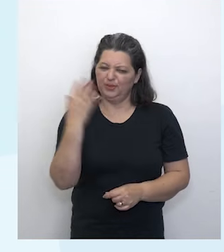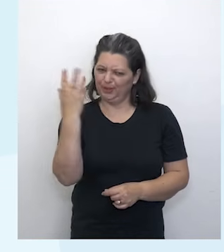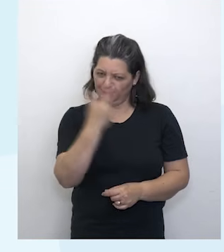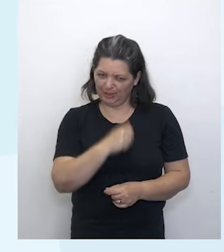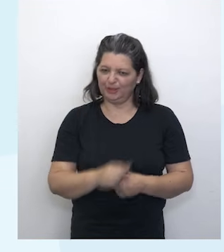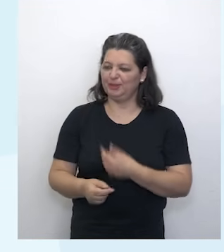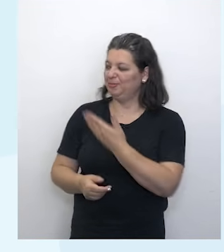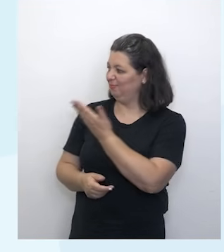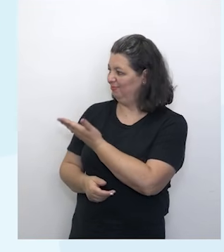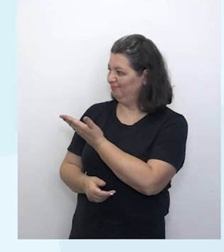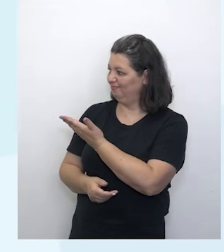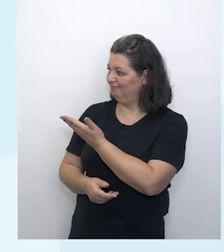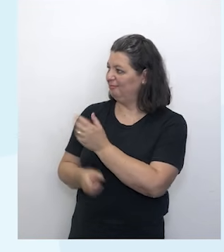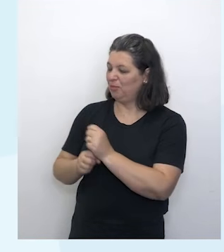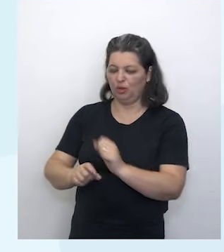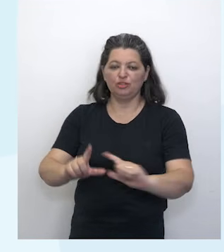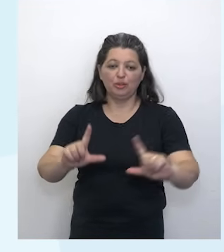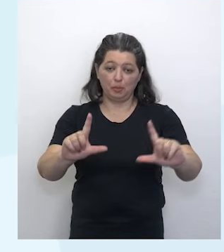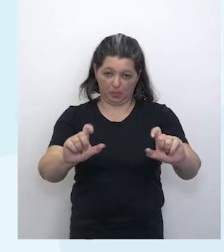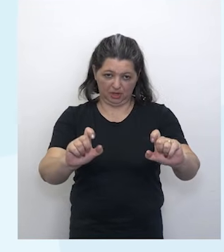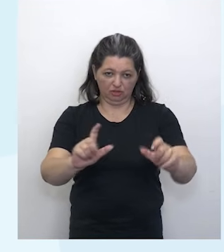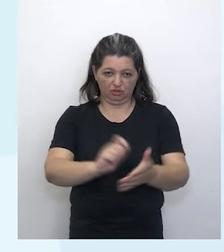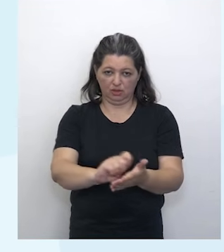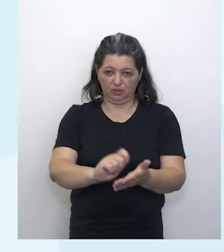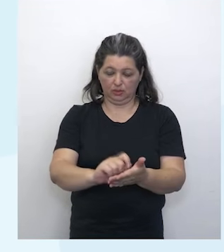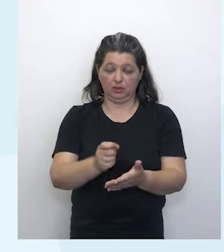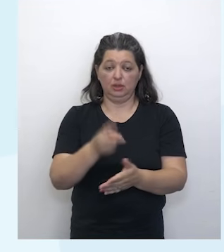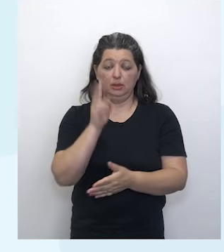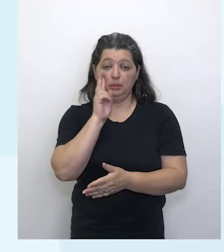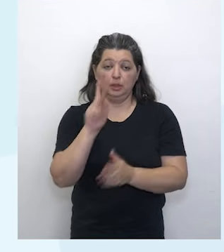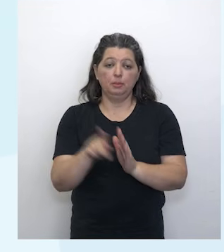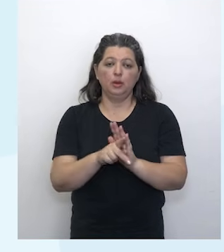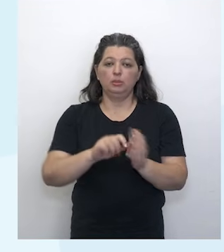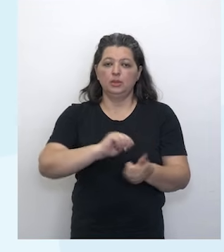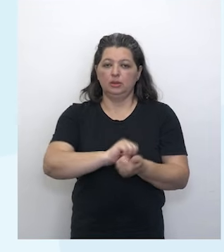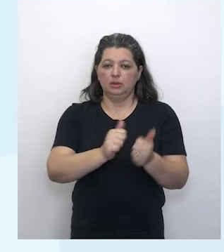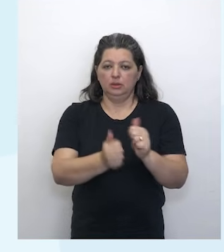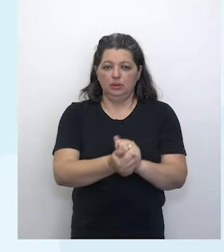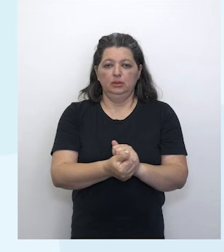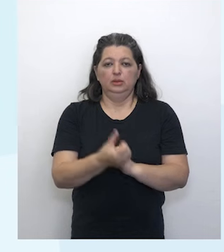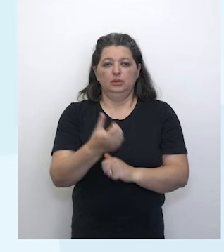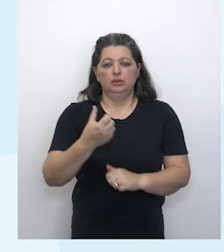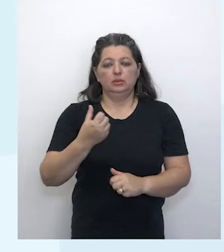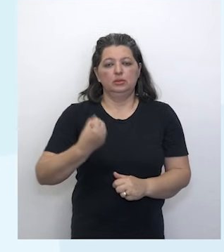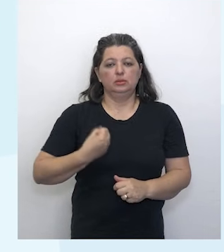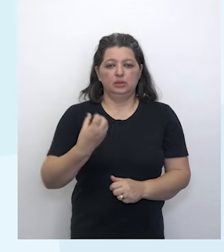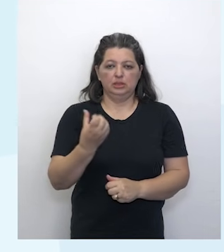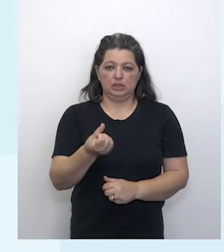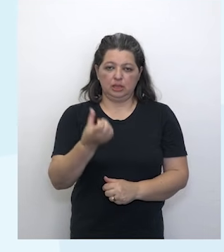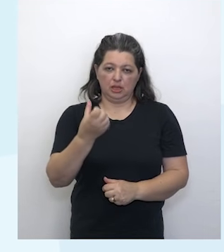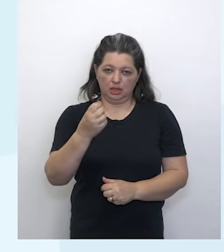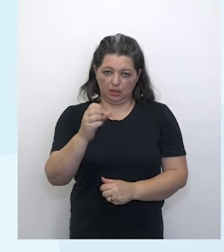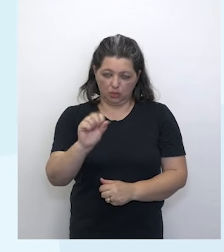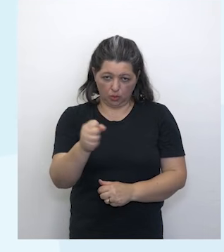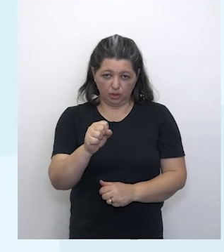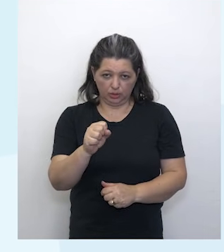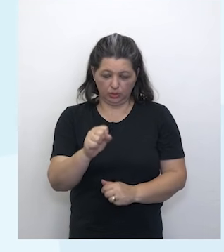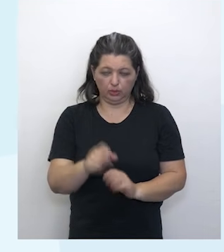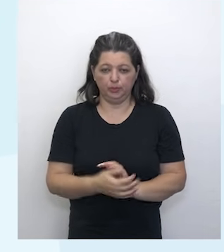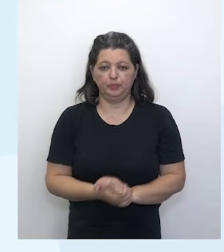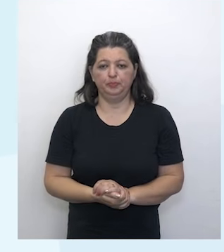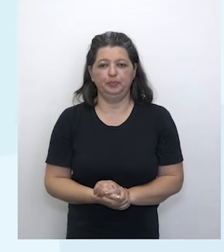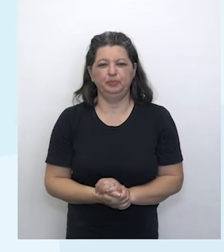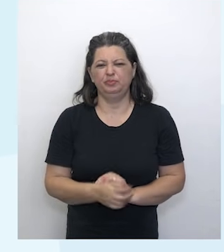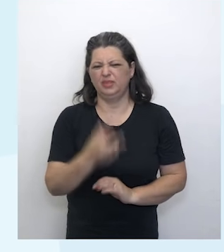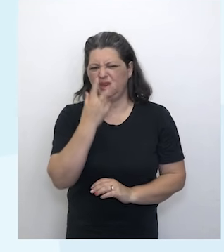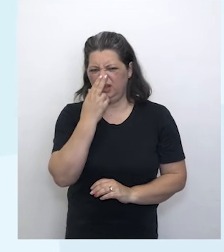Quem quiser tirar um print e anotar. Lembrando que é adaptado da página 68. Lá na página 68 estava escrito, acho